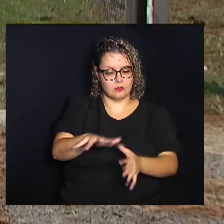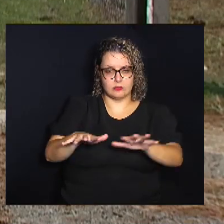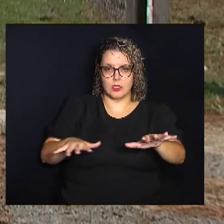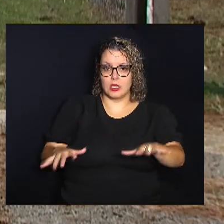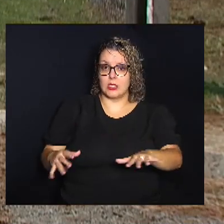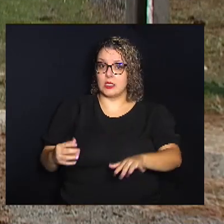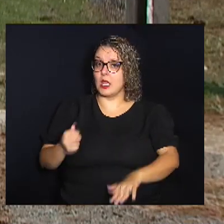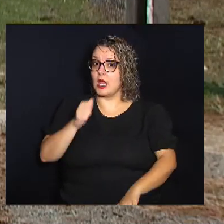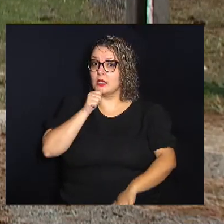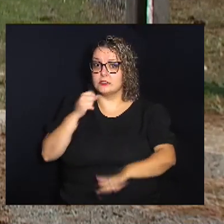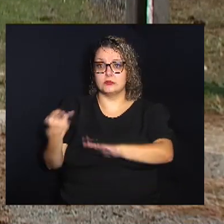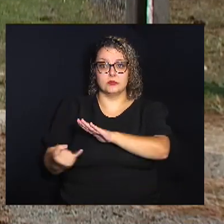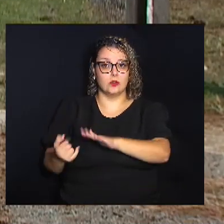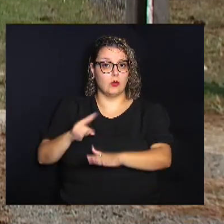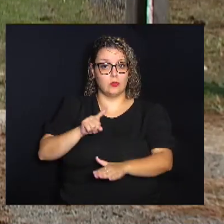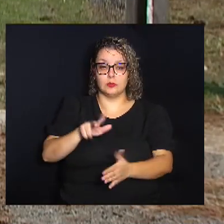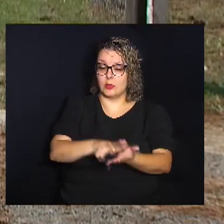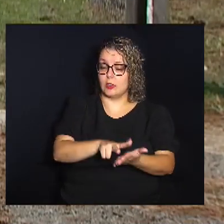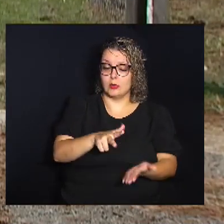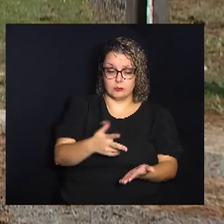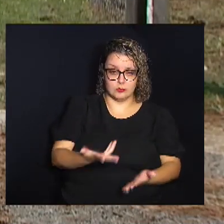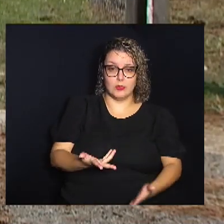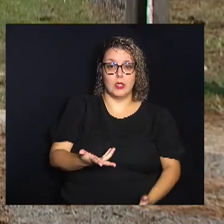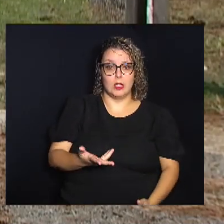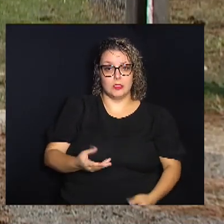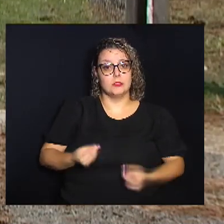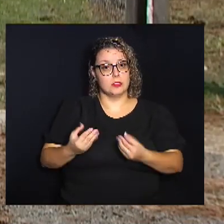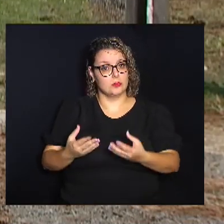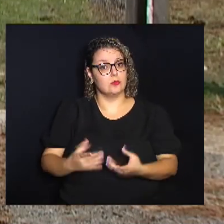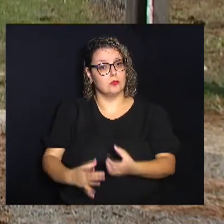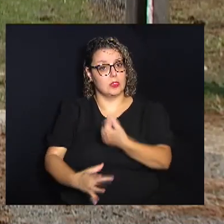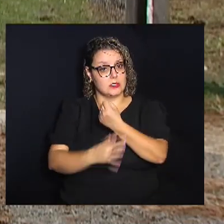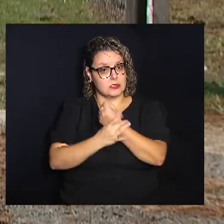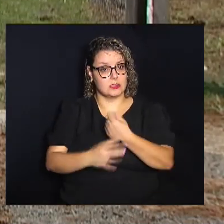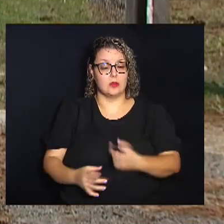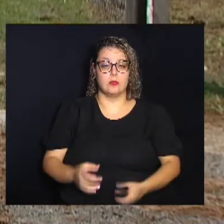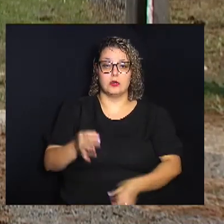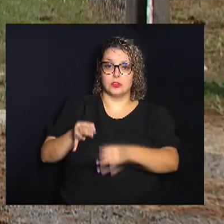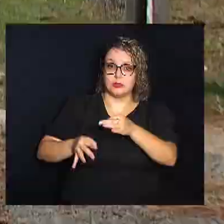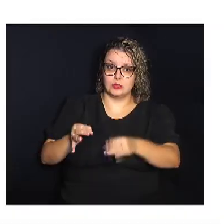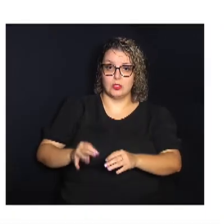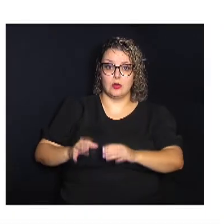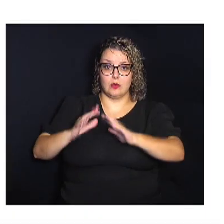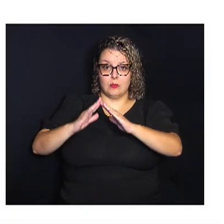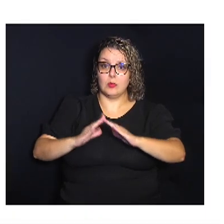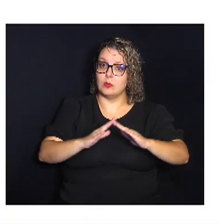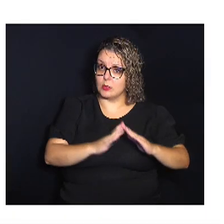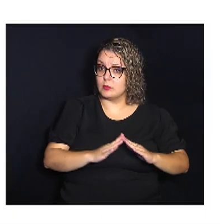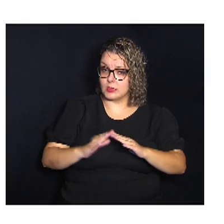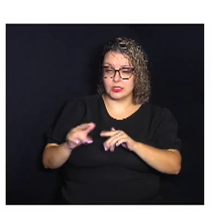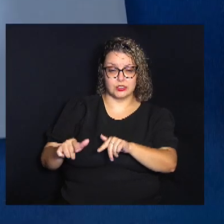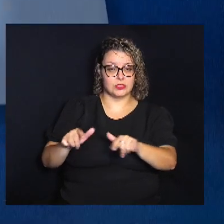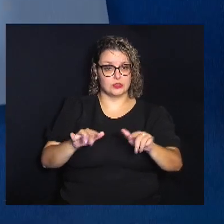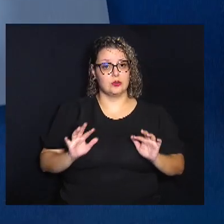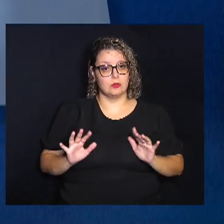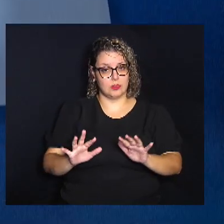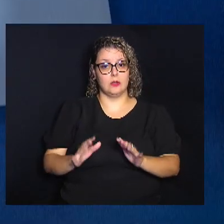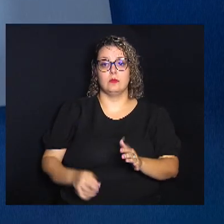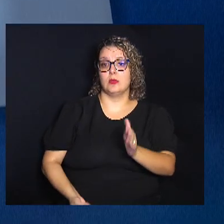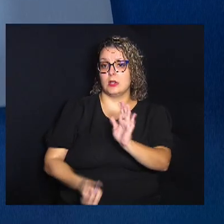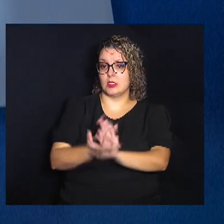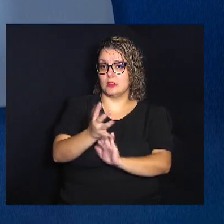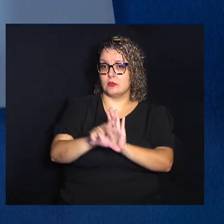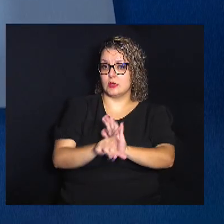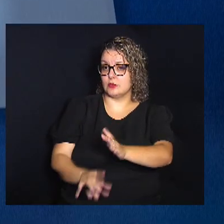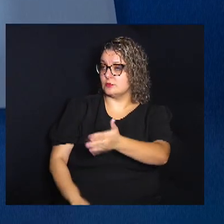informais ou irregulares, proporcionando uma segurança jurídica aos ocupantes e moradores desses locais. Com a criação da Lei Federal nº